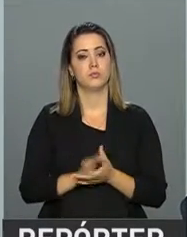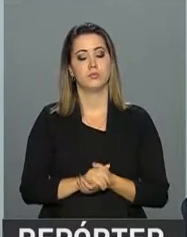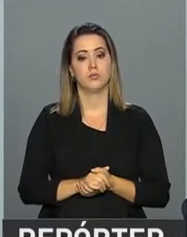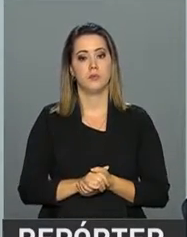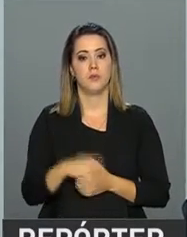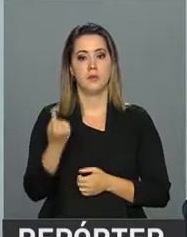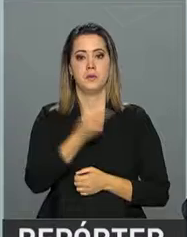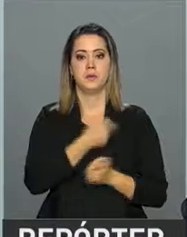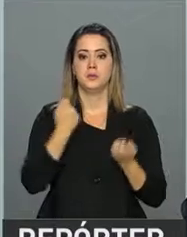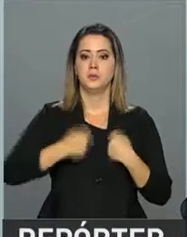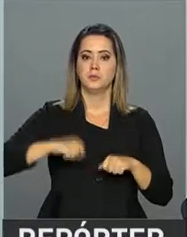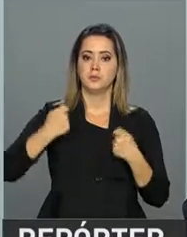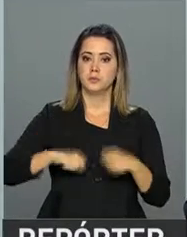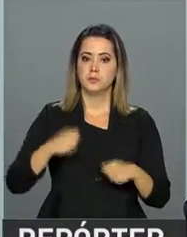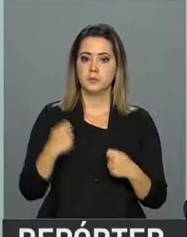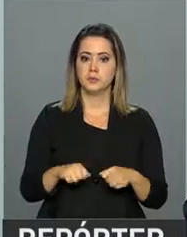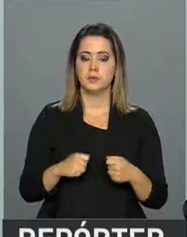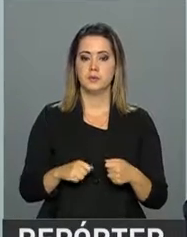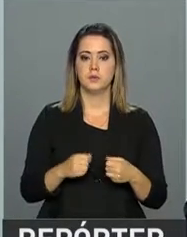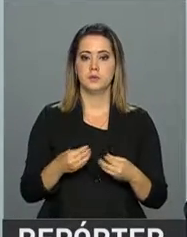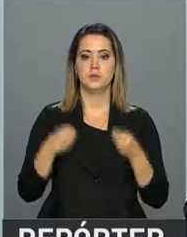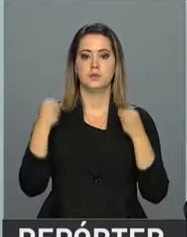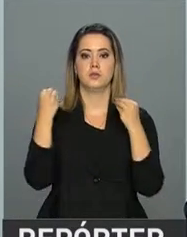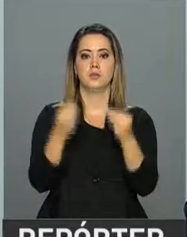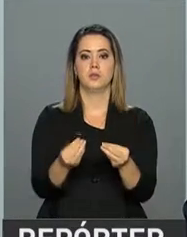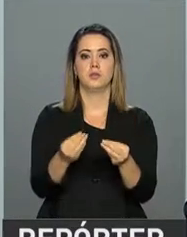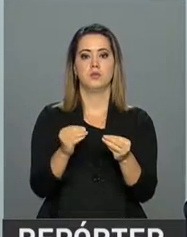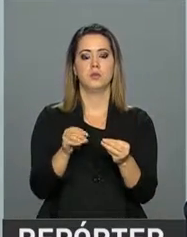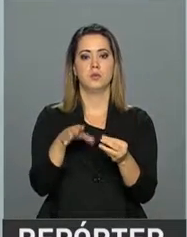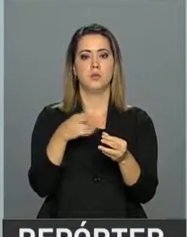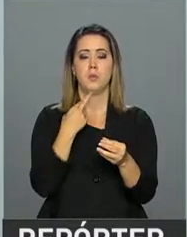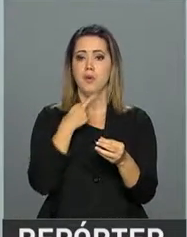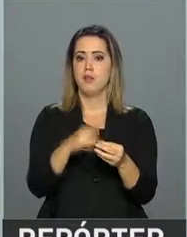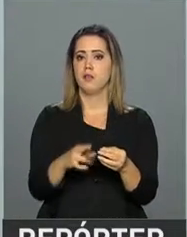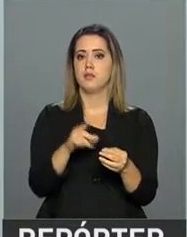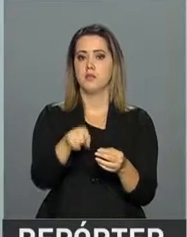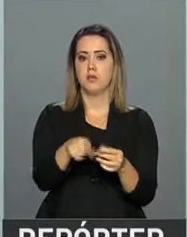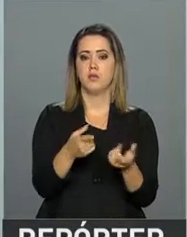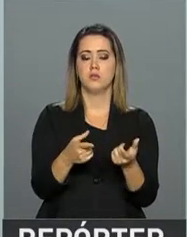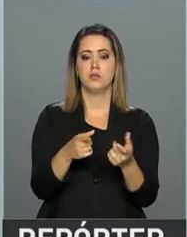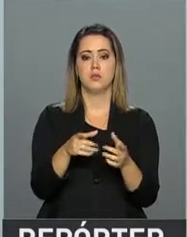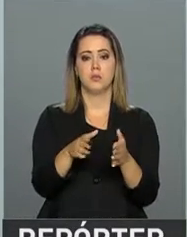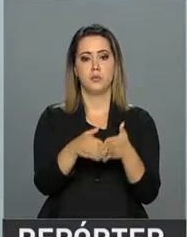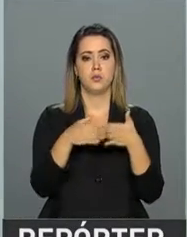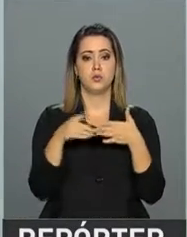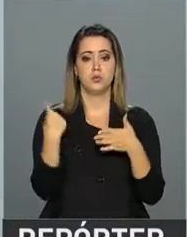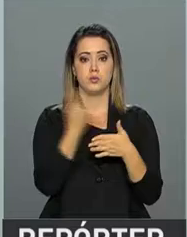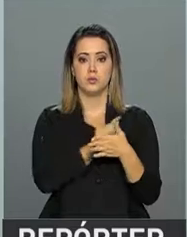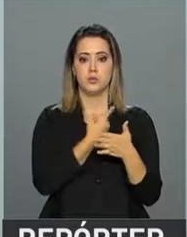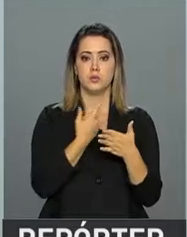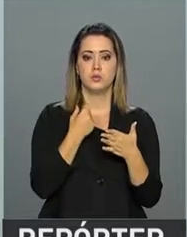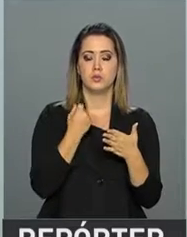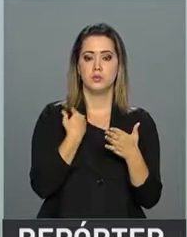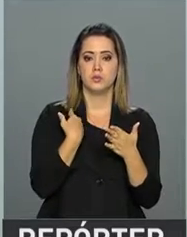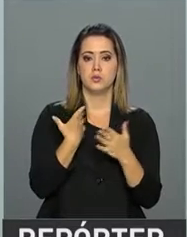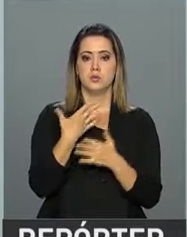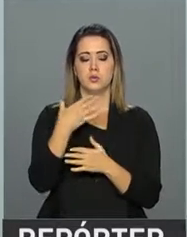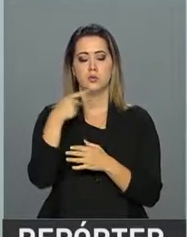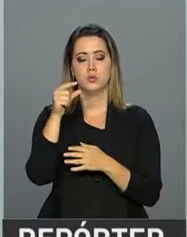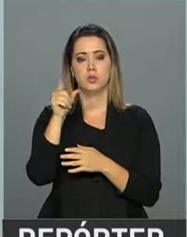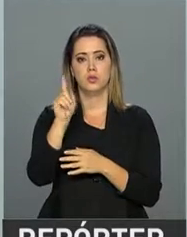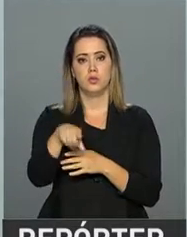nós precisamos é dar uma solução fez uma solicitação que foi uma recomendação